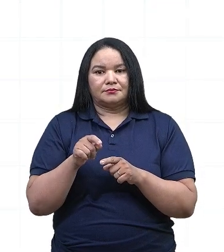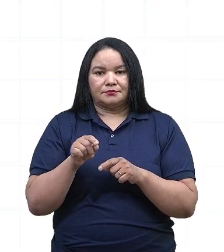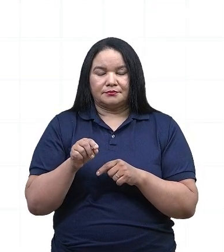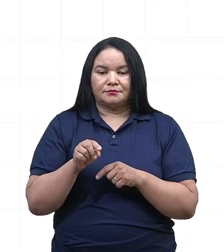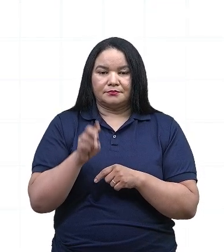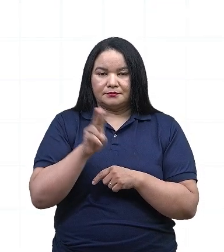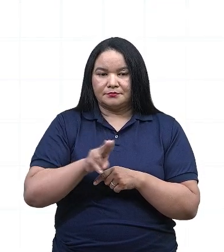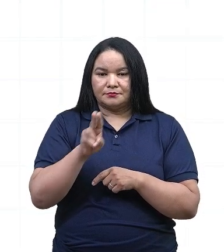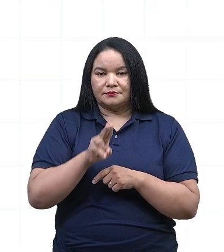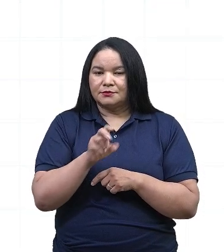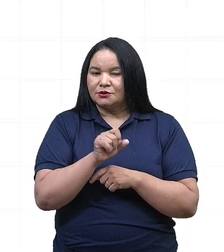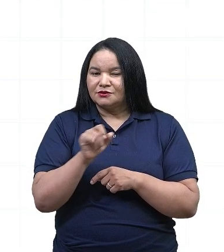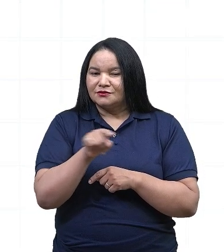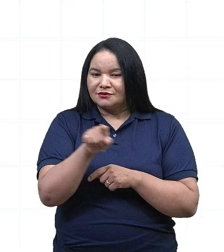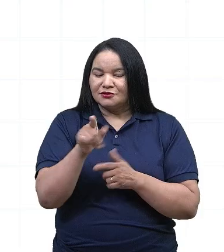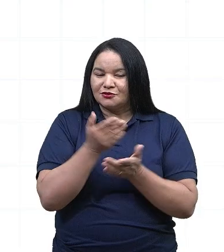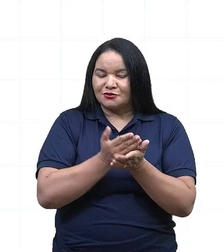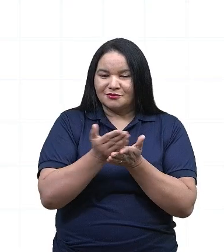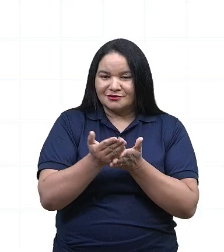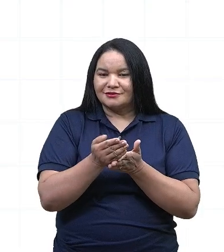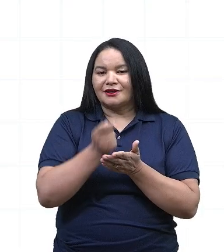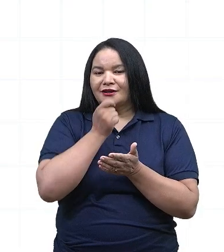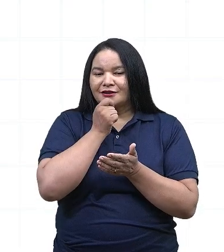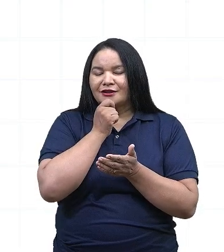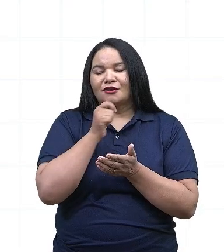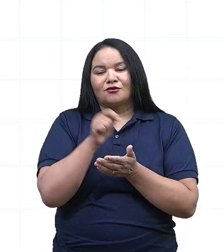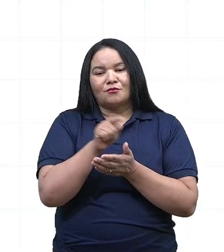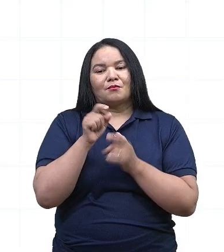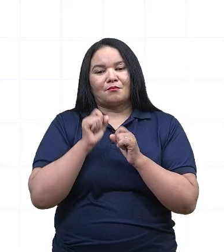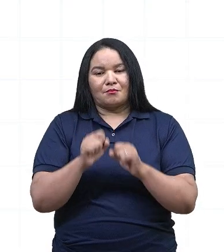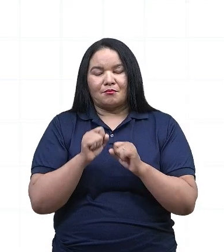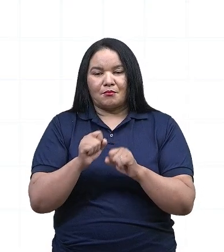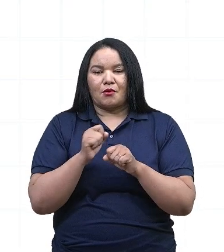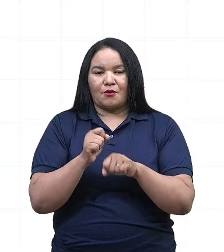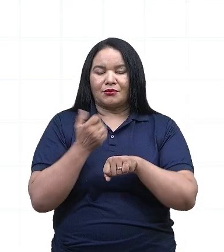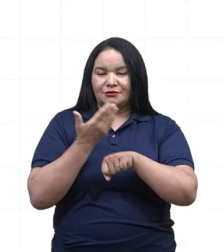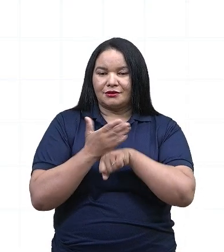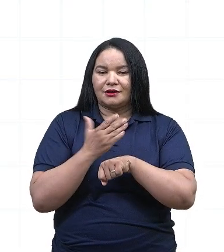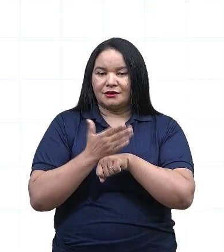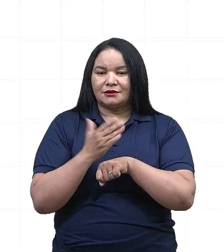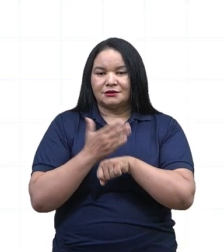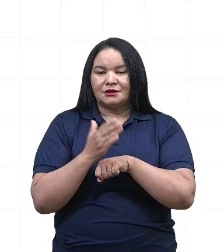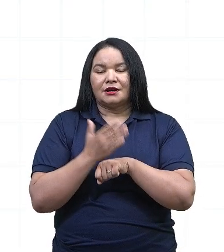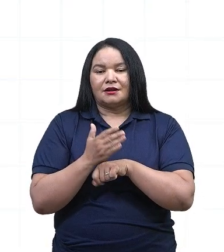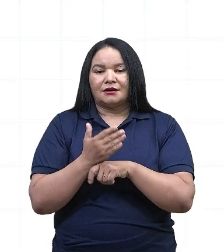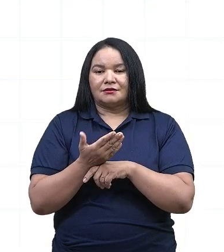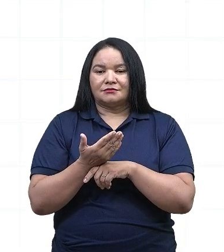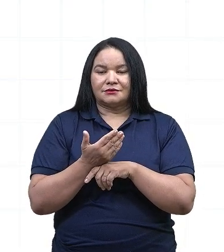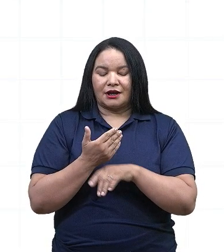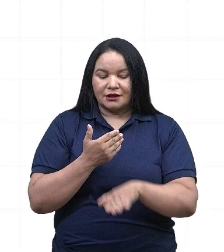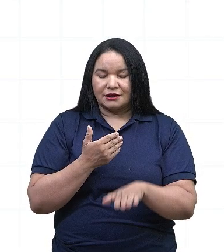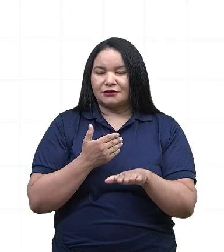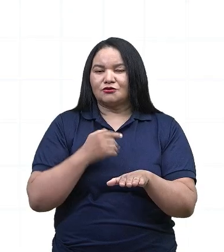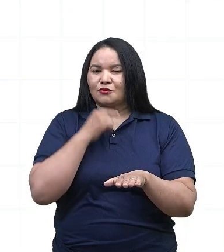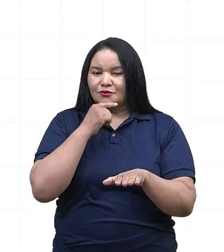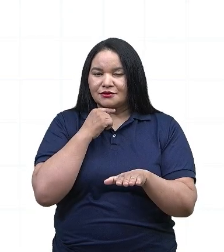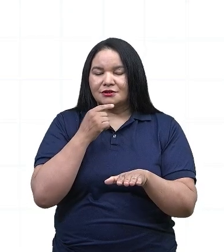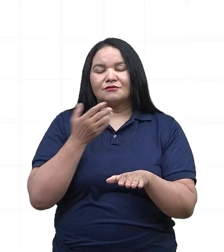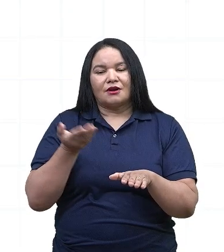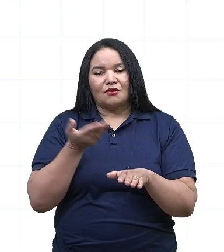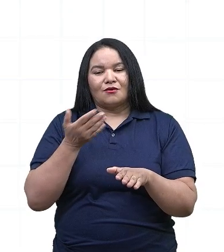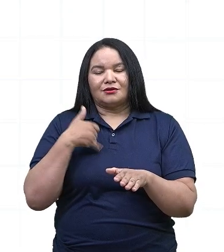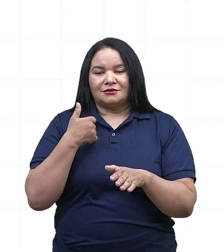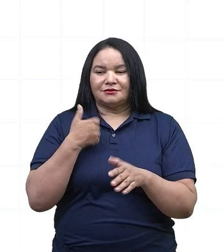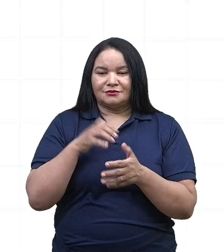teve oportunidade de começar essa prática do patins enquanto recreação quando era criança, tem todas as etapas da vida